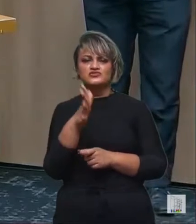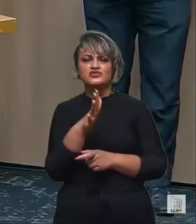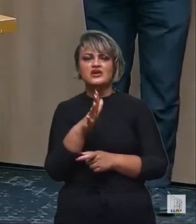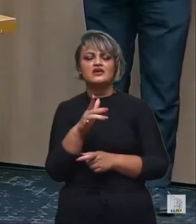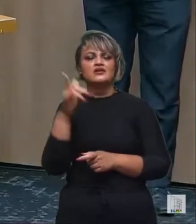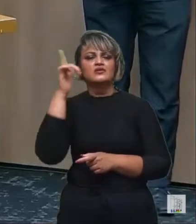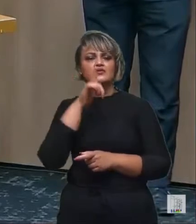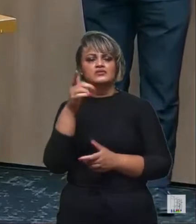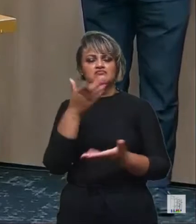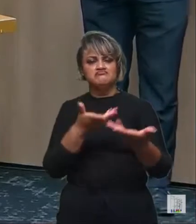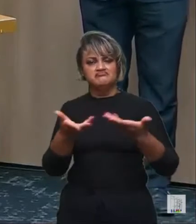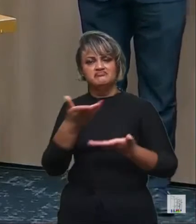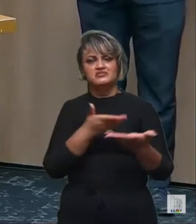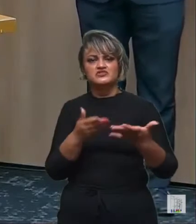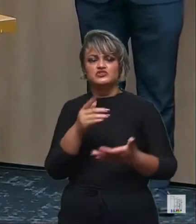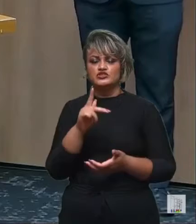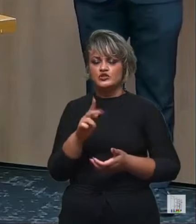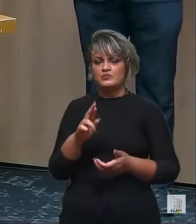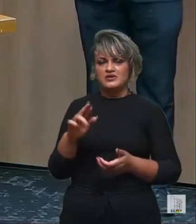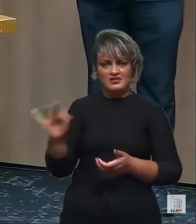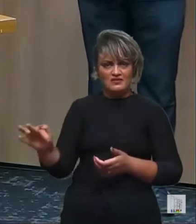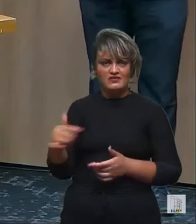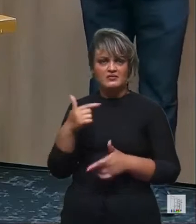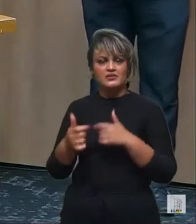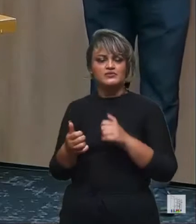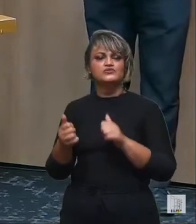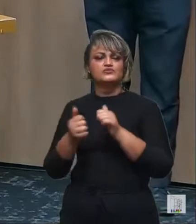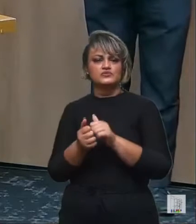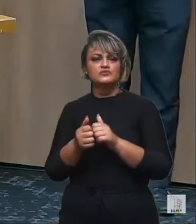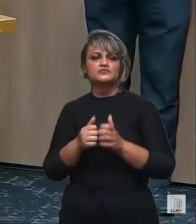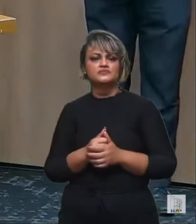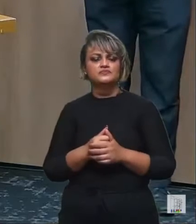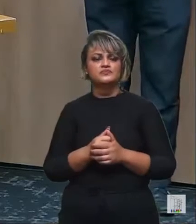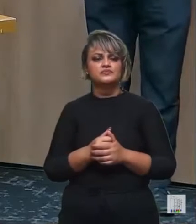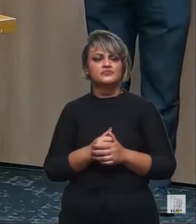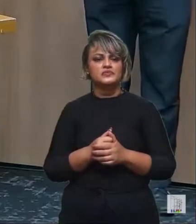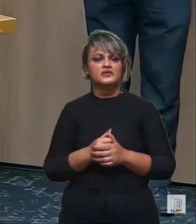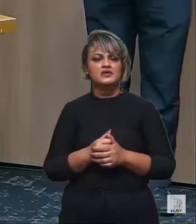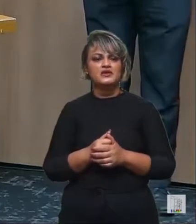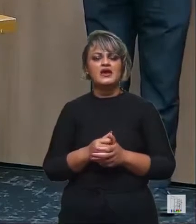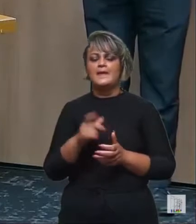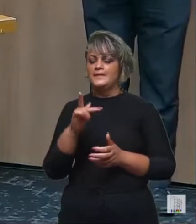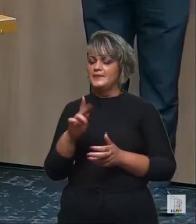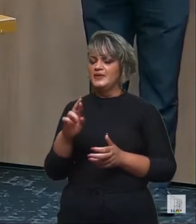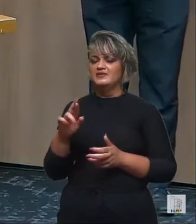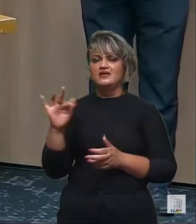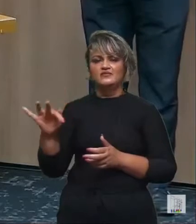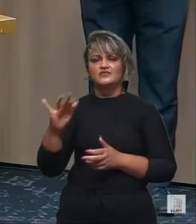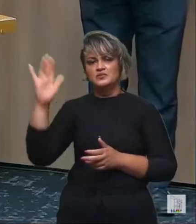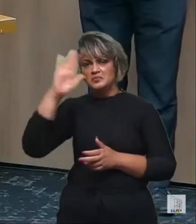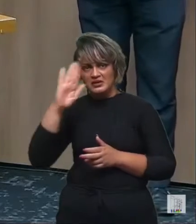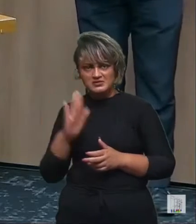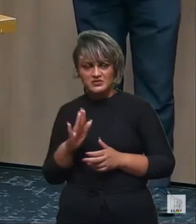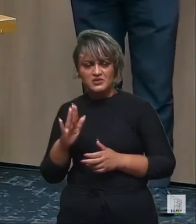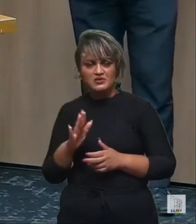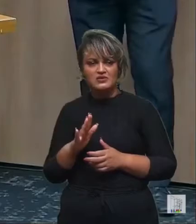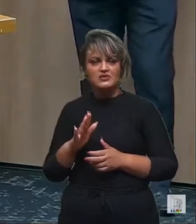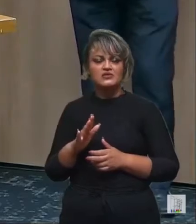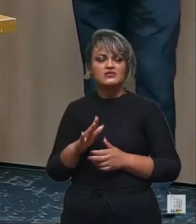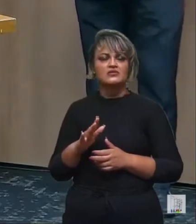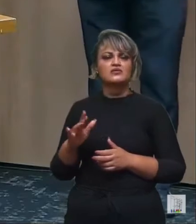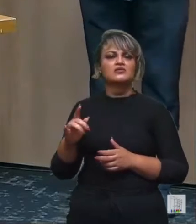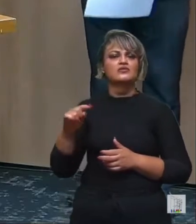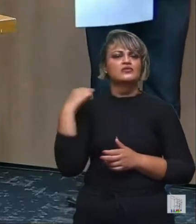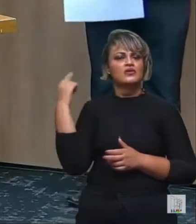elemento da Polícia Federal, e espero que isso possa vir a acontecer. Contas a Polícia Federal, o Brasil, e tu contas com o nosso